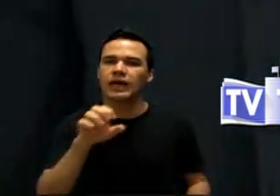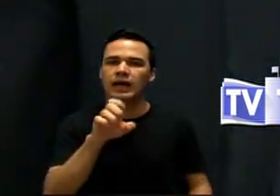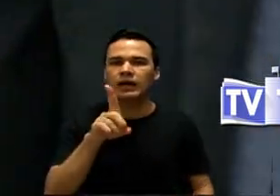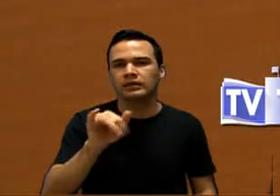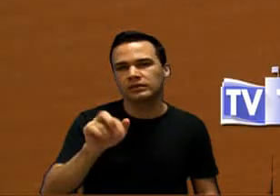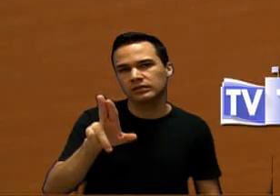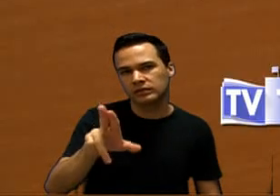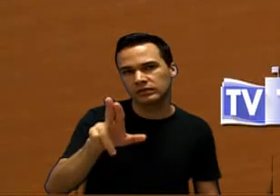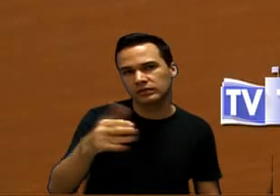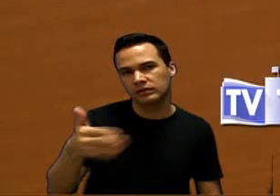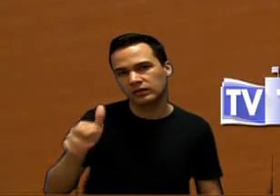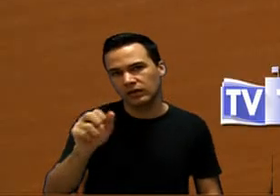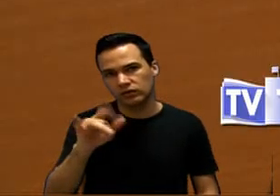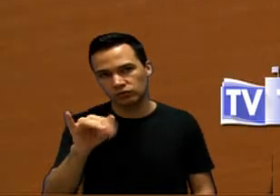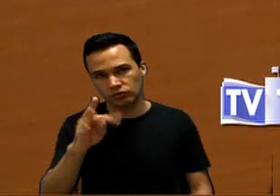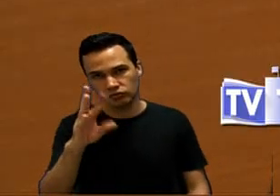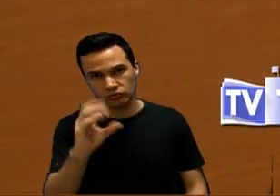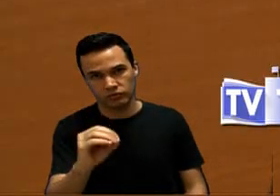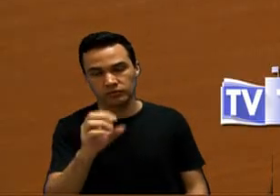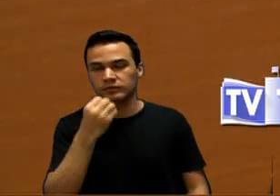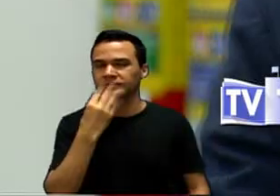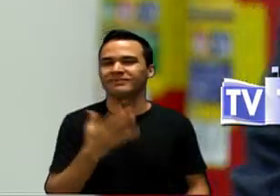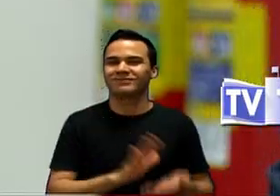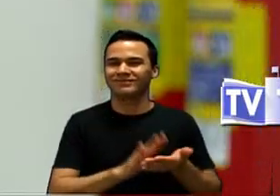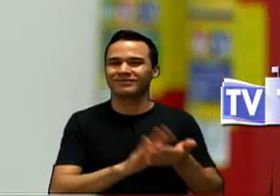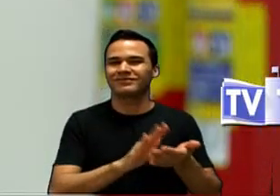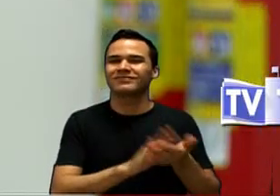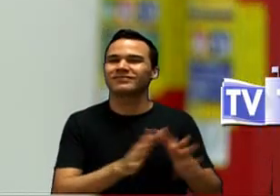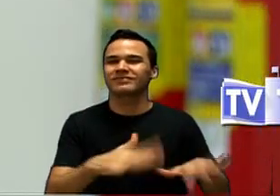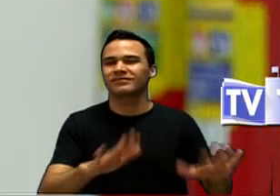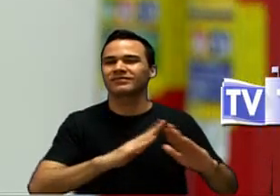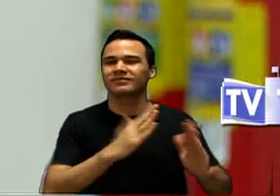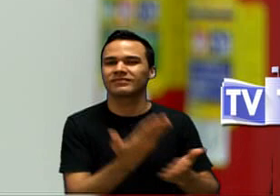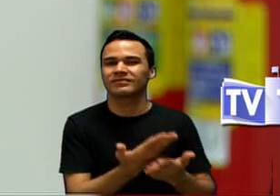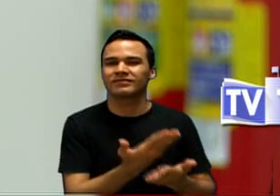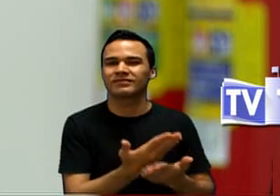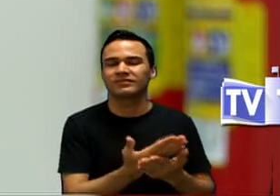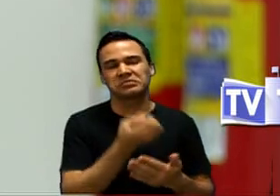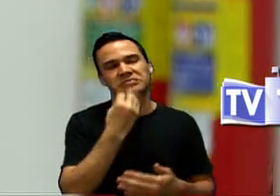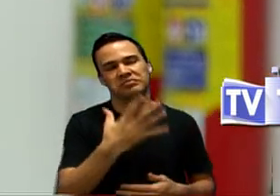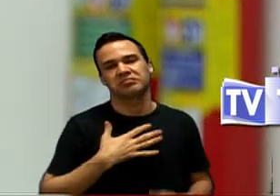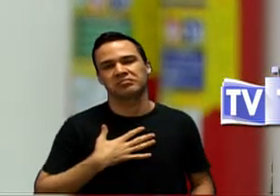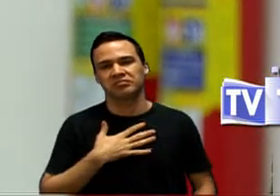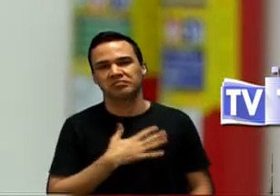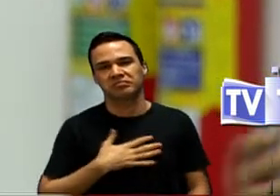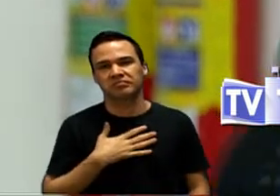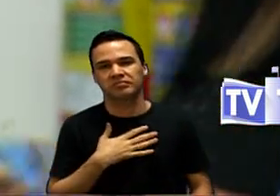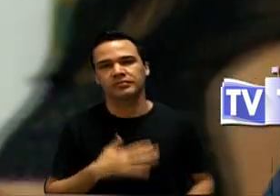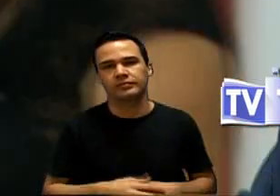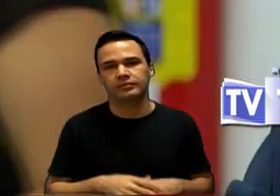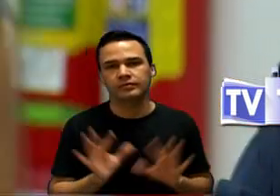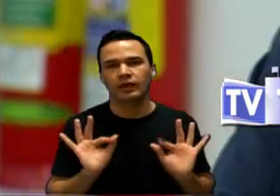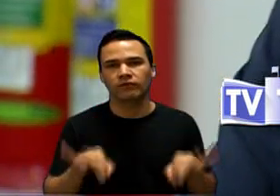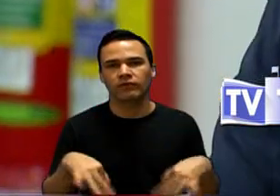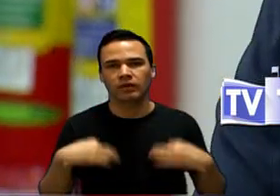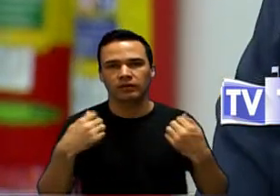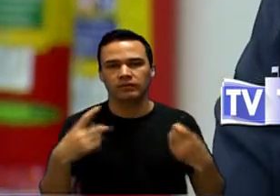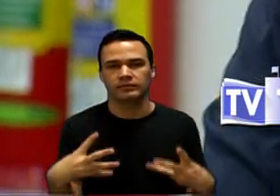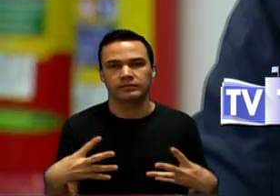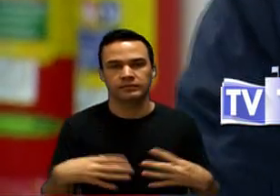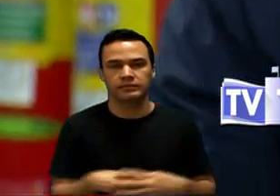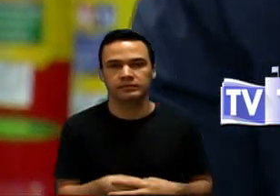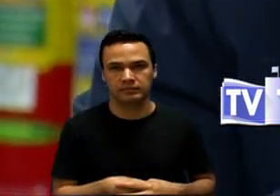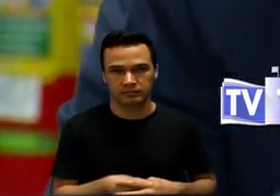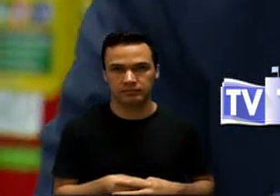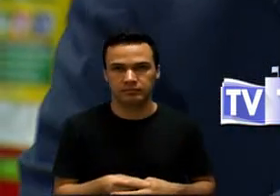Edemir Antônio de Jean Pietre. Parabéns aí a todos eles, a escola sensacional. Eu quero, para terminar a minha fala aqui, senhor